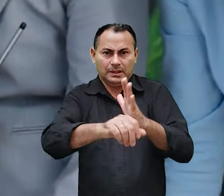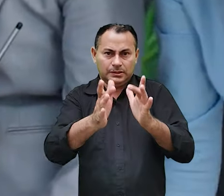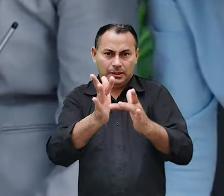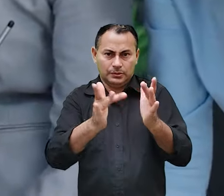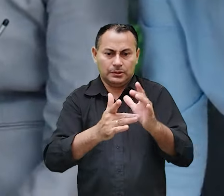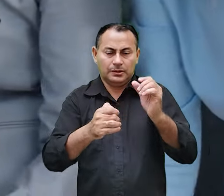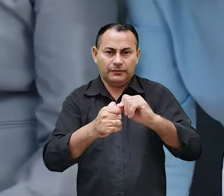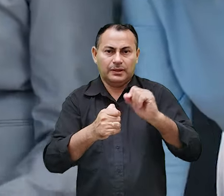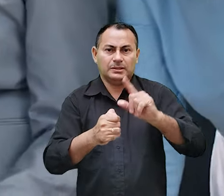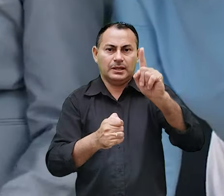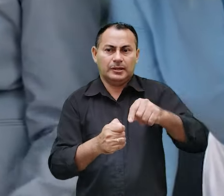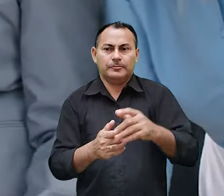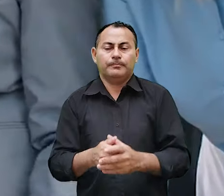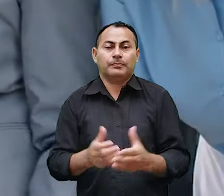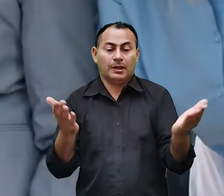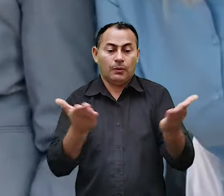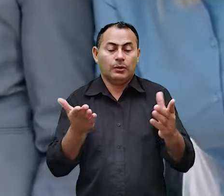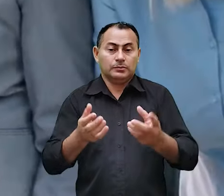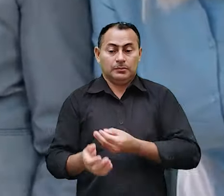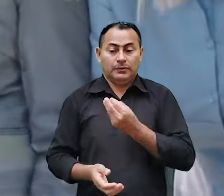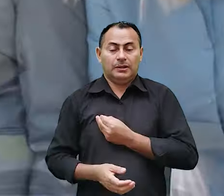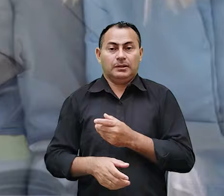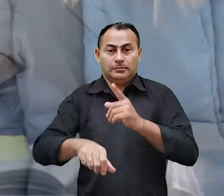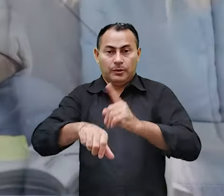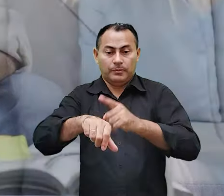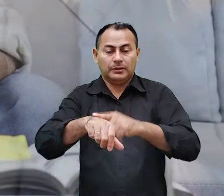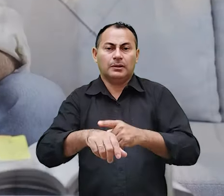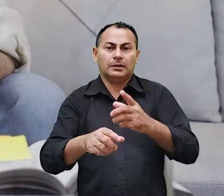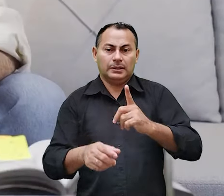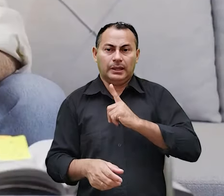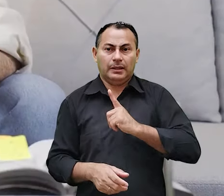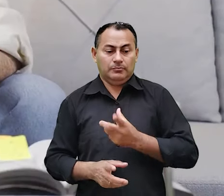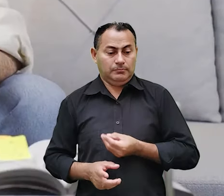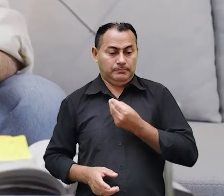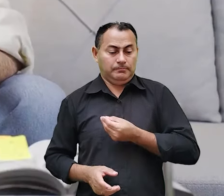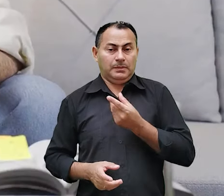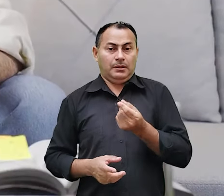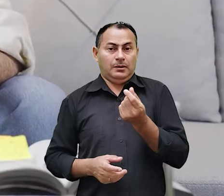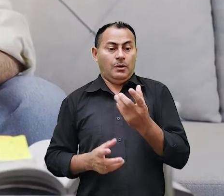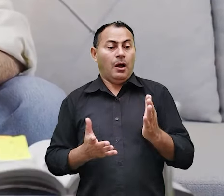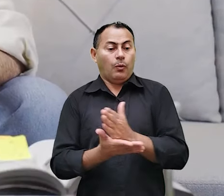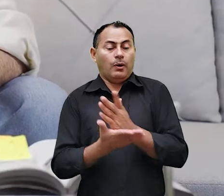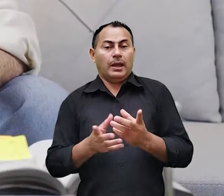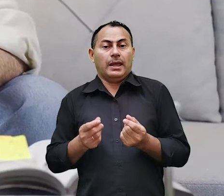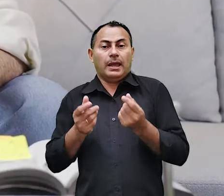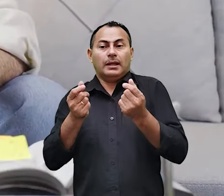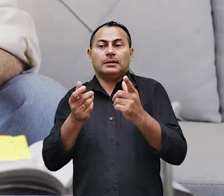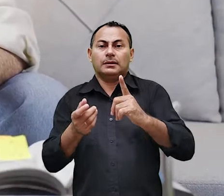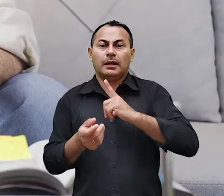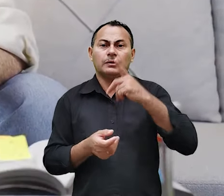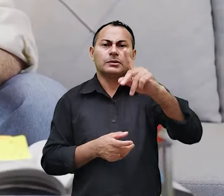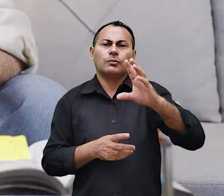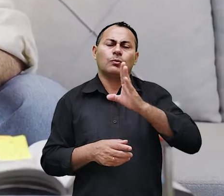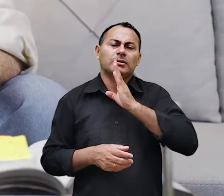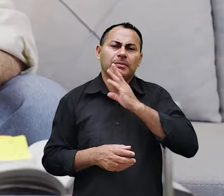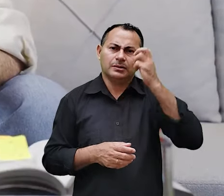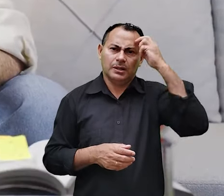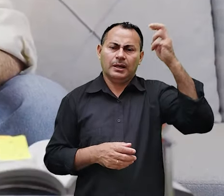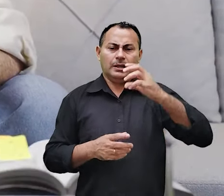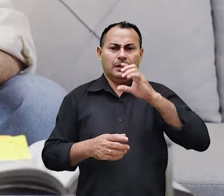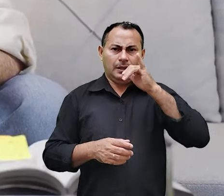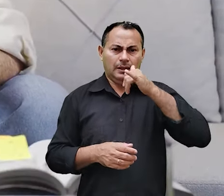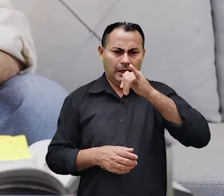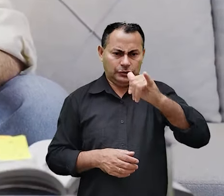A aplicação que Jesus fez foi a seguinte: hoje você vive nessa dimensão, você tem uma vida e alguma riqueza. Você tem